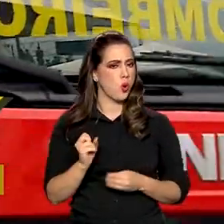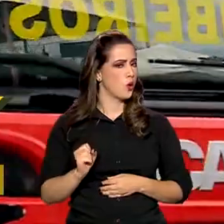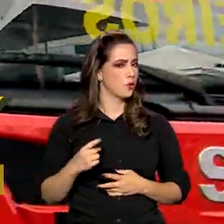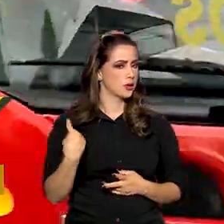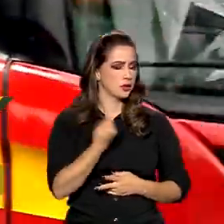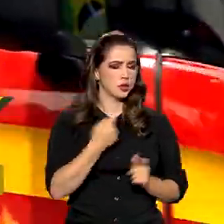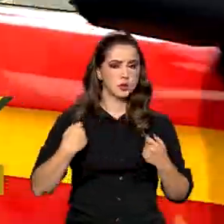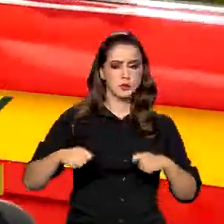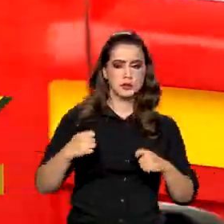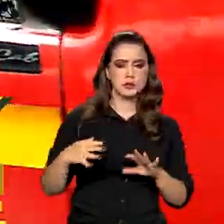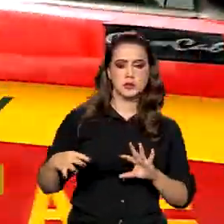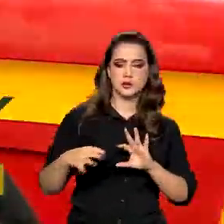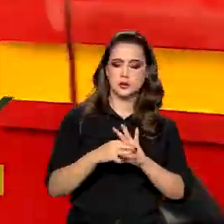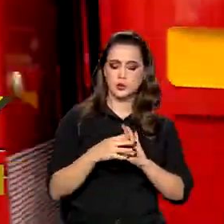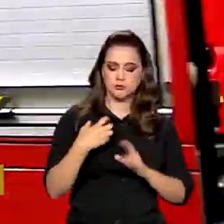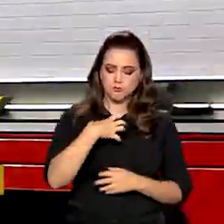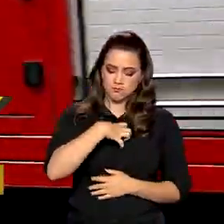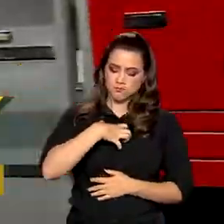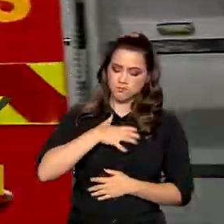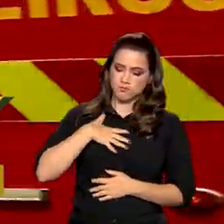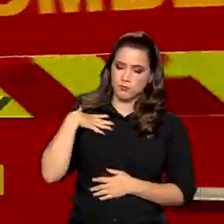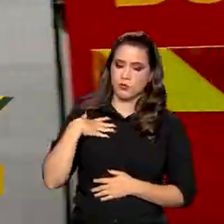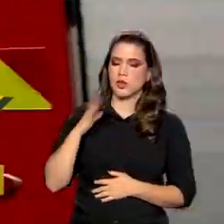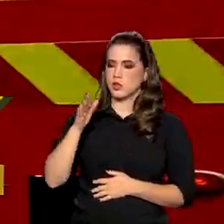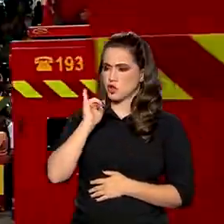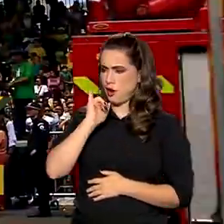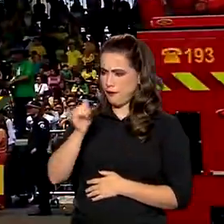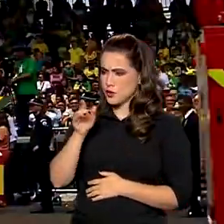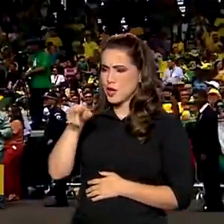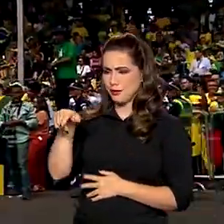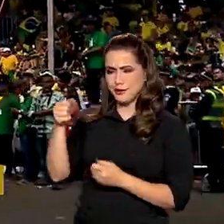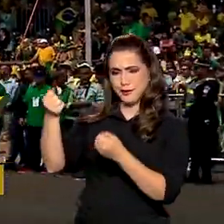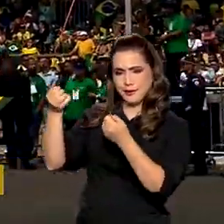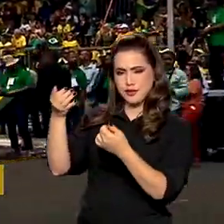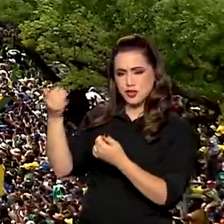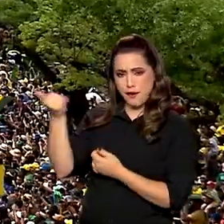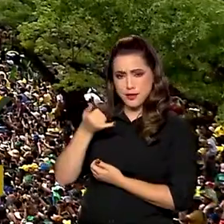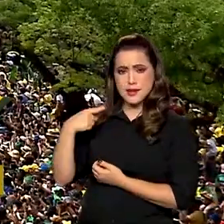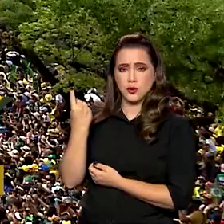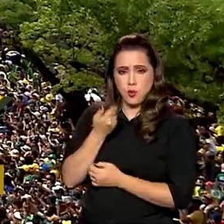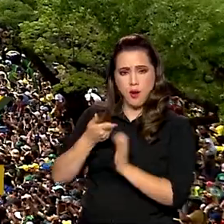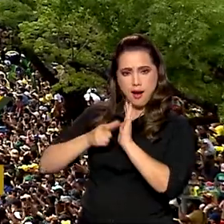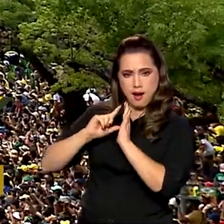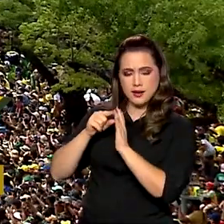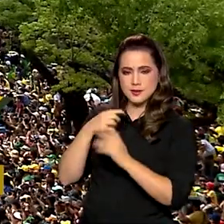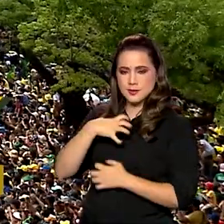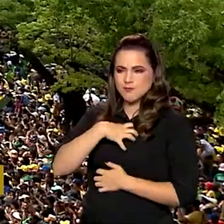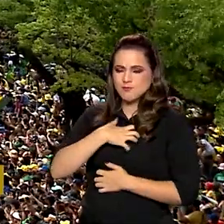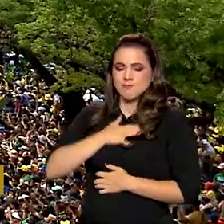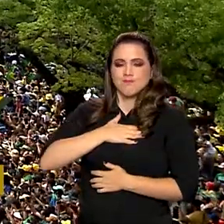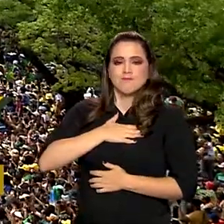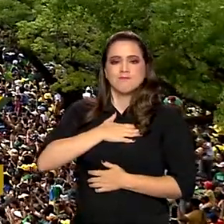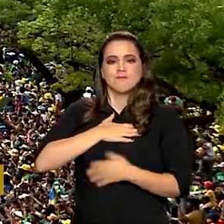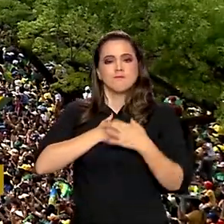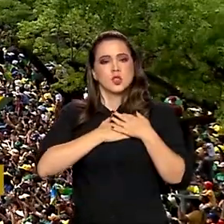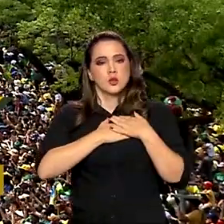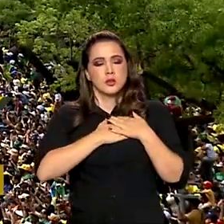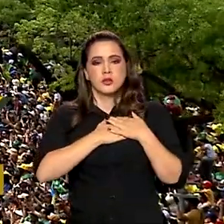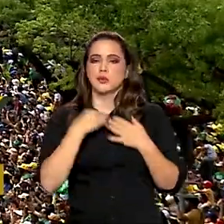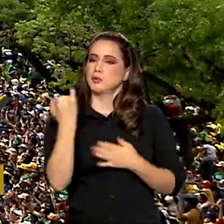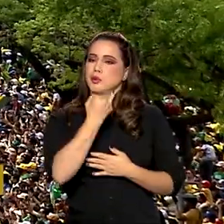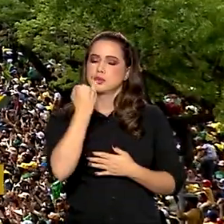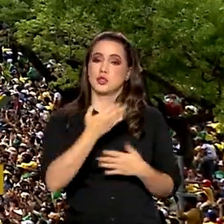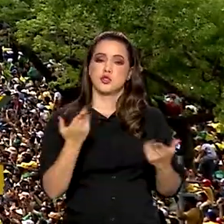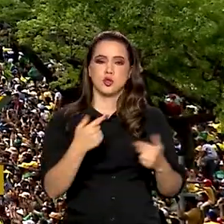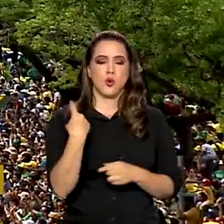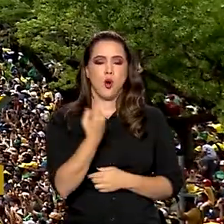pelos nossos companheiros aqui da Marinha e da Força Aérea, né, esse sentimento de nacionalismo que é muito importante. Ainda mais numa data